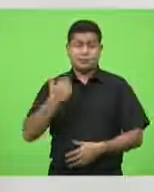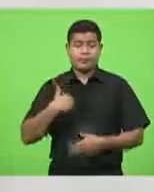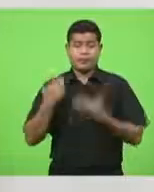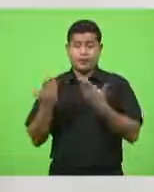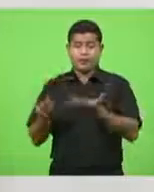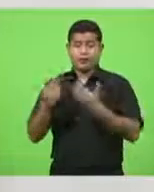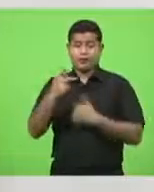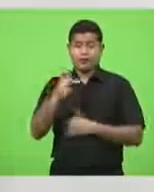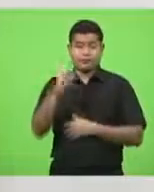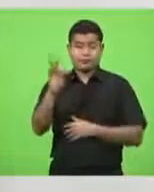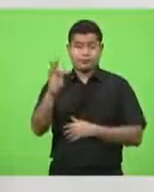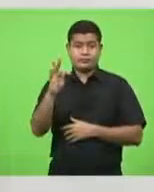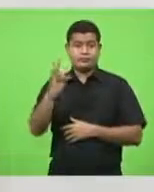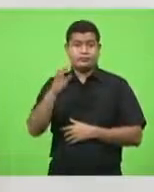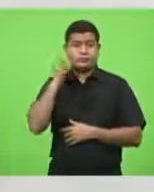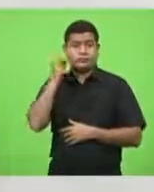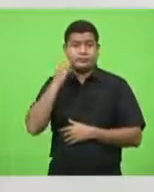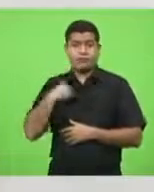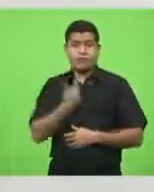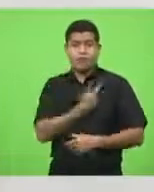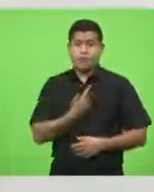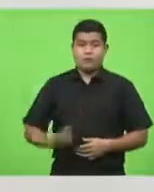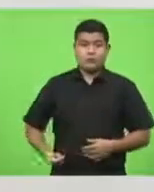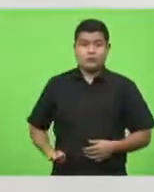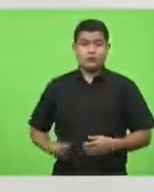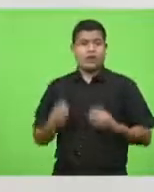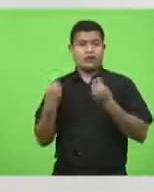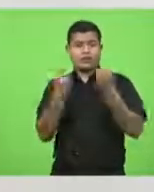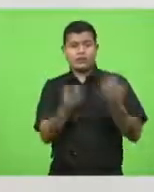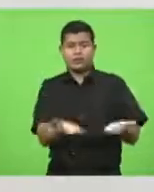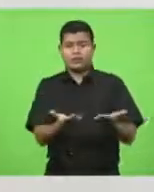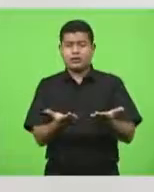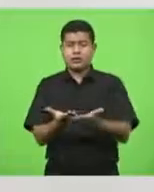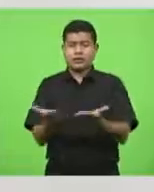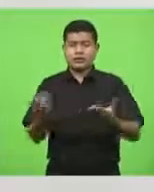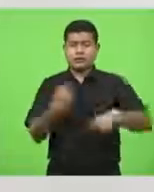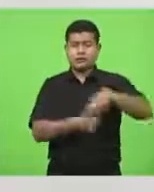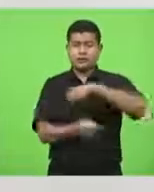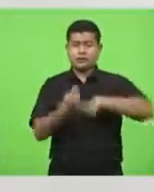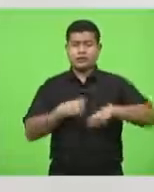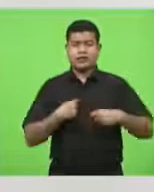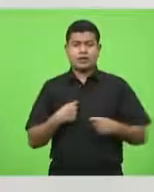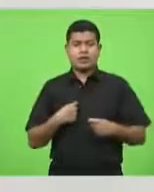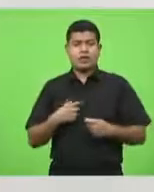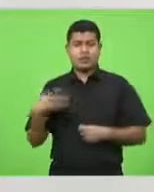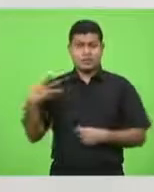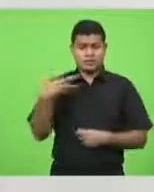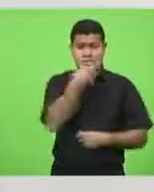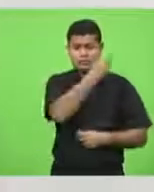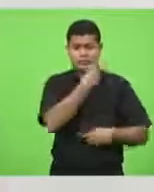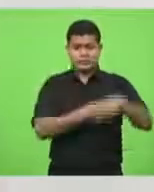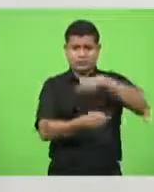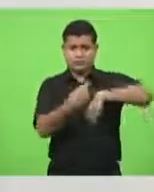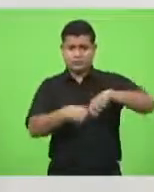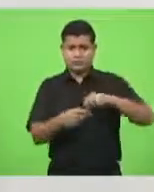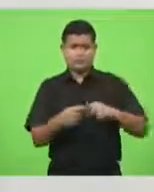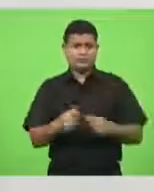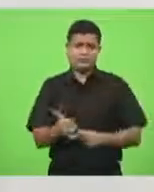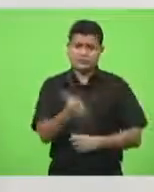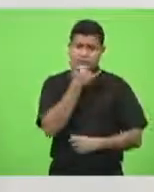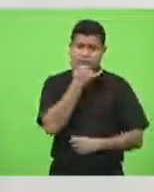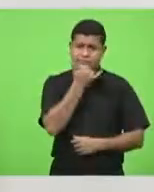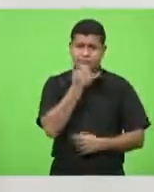aqui que o governo precisa dar auxílios para salvar a economia, isso não salva a economia, você me perdoa. Pessoas aqui